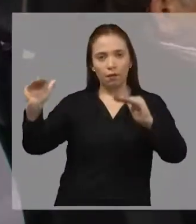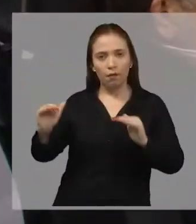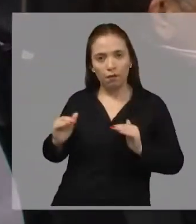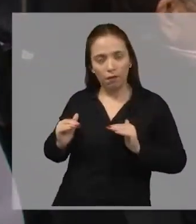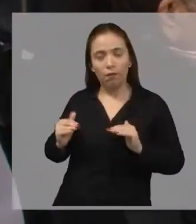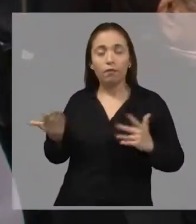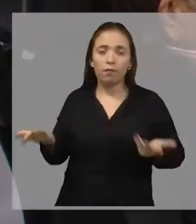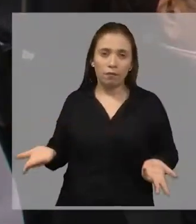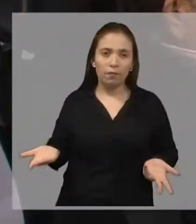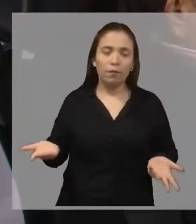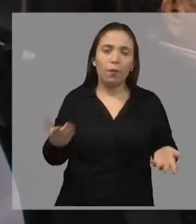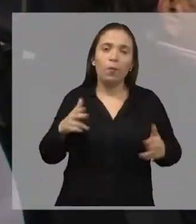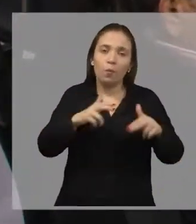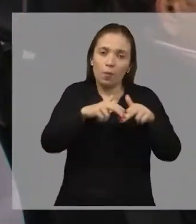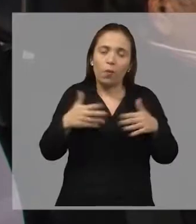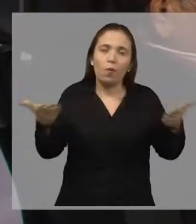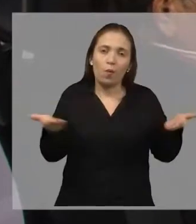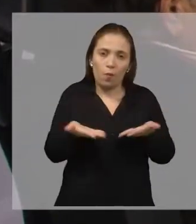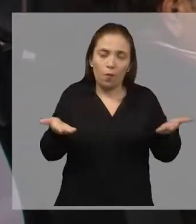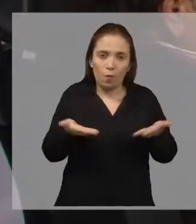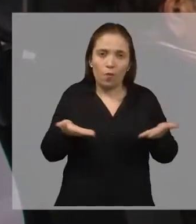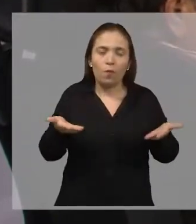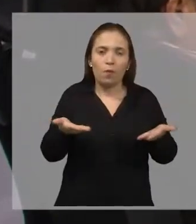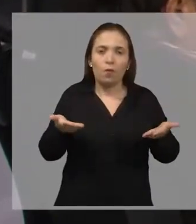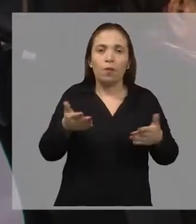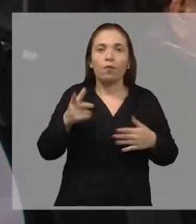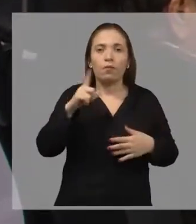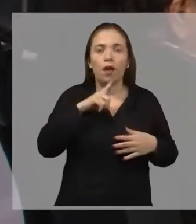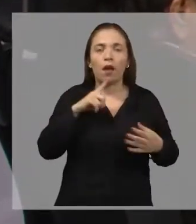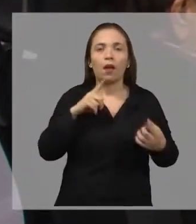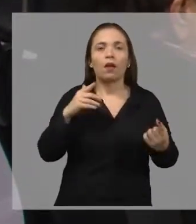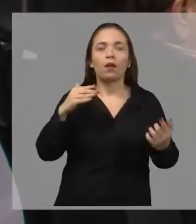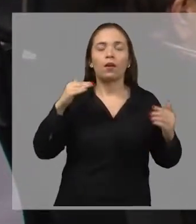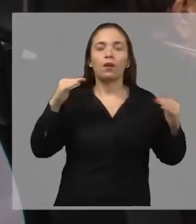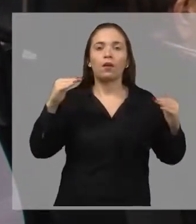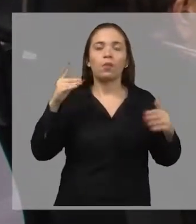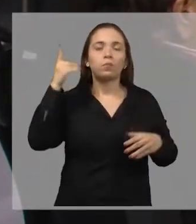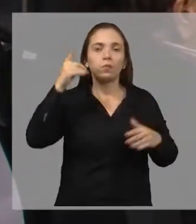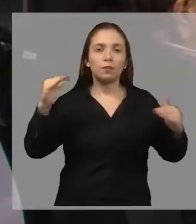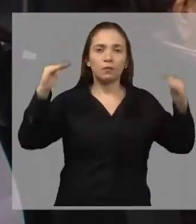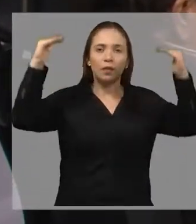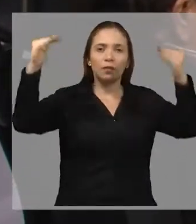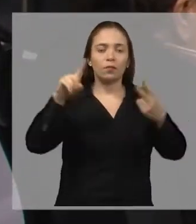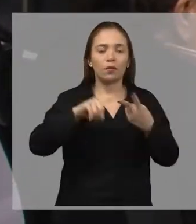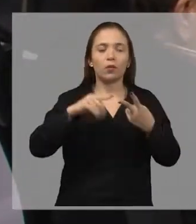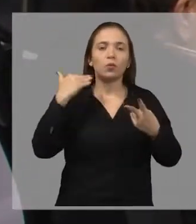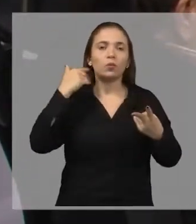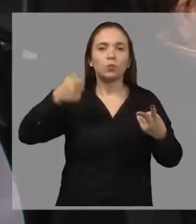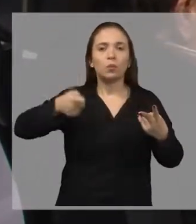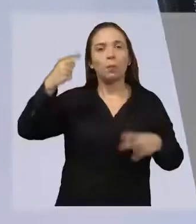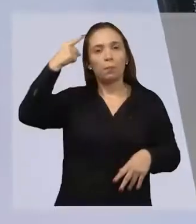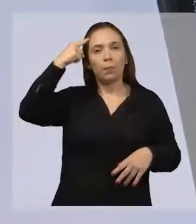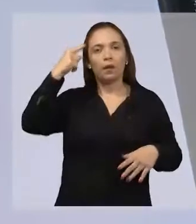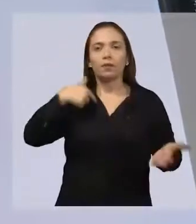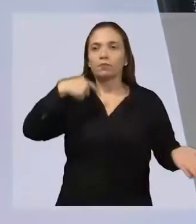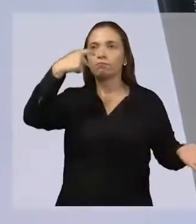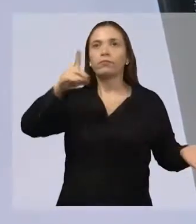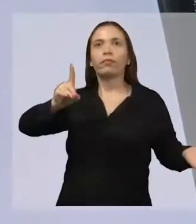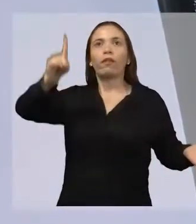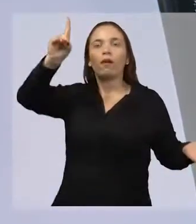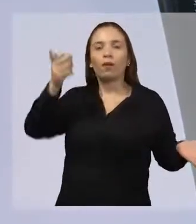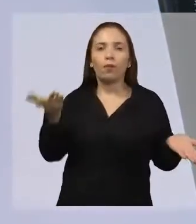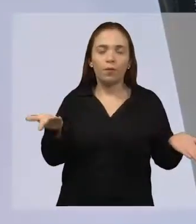o que se precisa para o país? Representam, acho que, um primeiro passo para a gente deixar de hipocrisia na política brasileira, né? Até porque o que